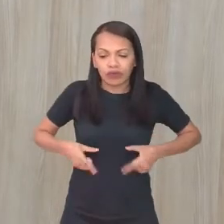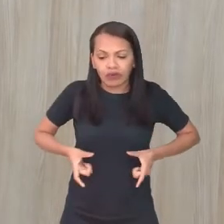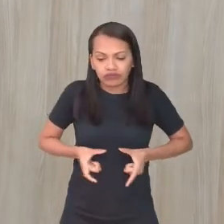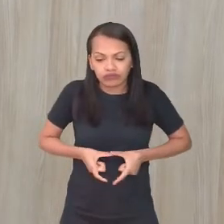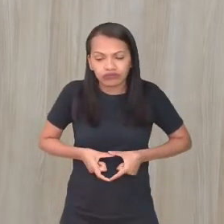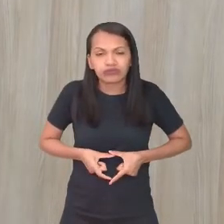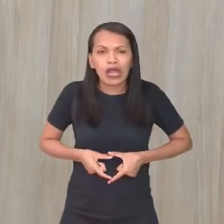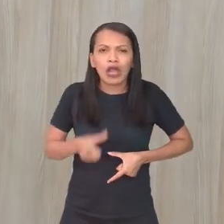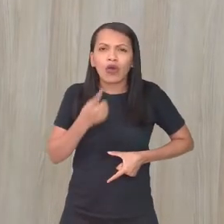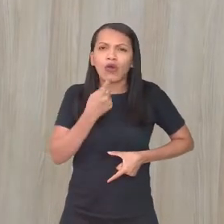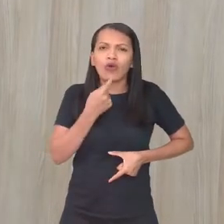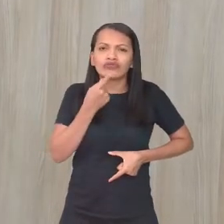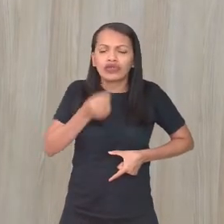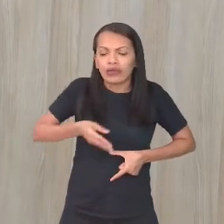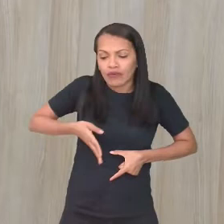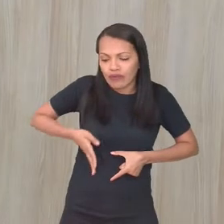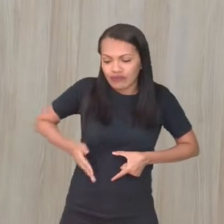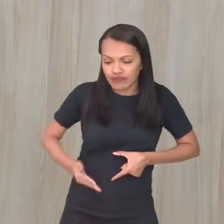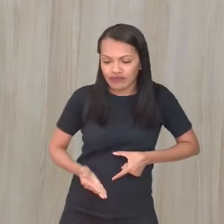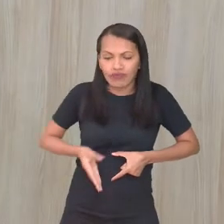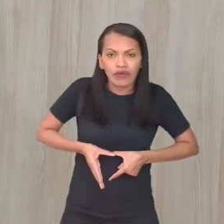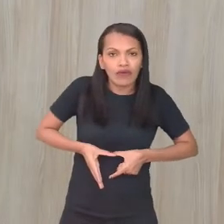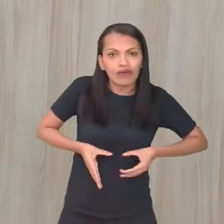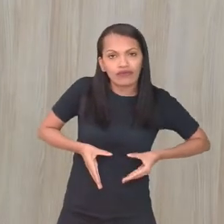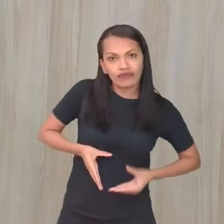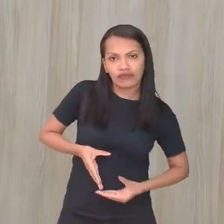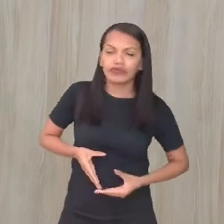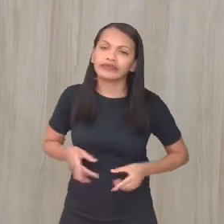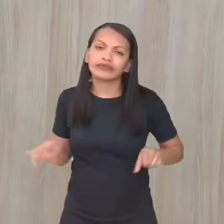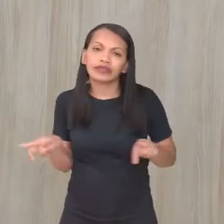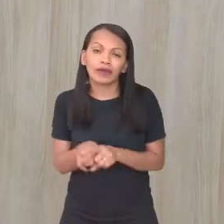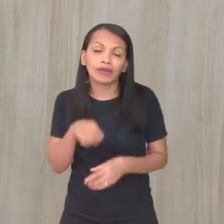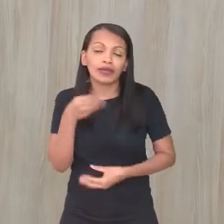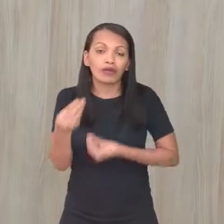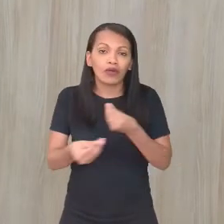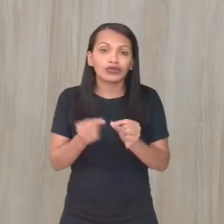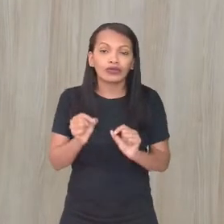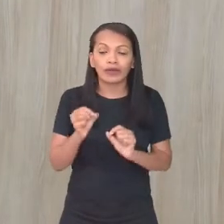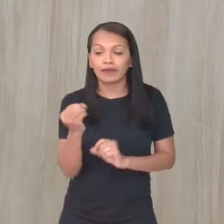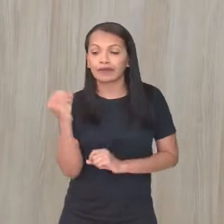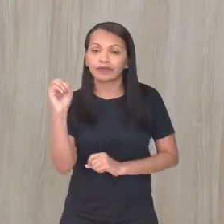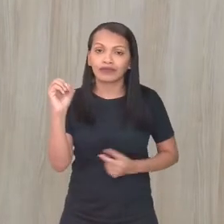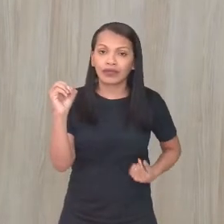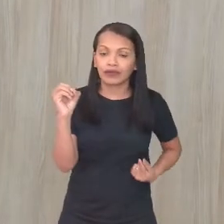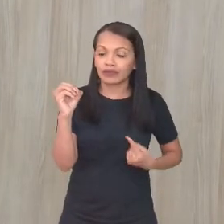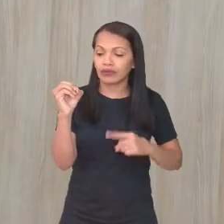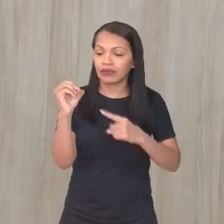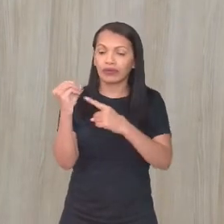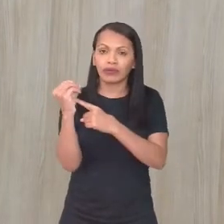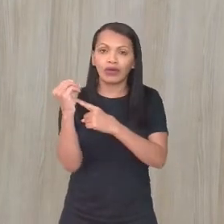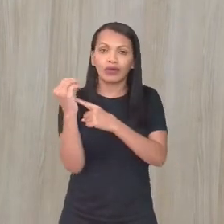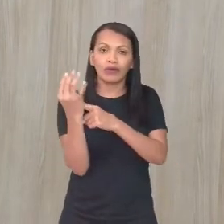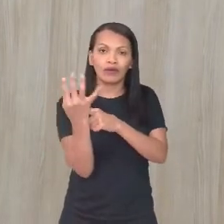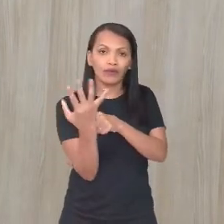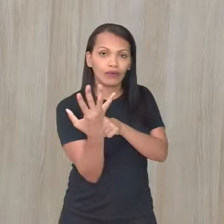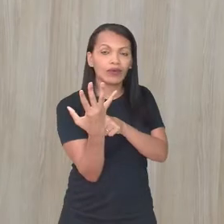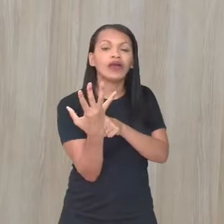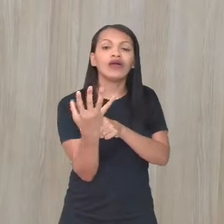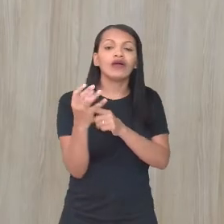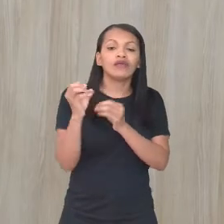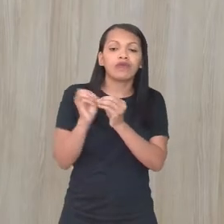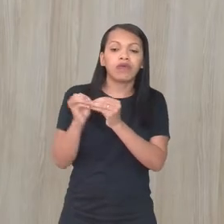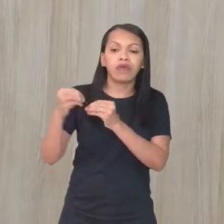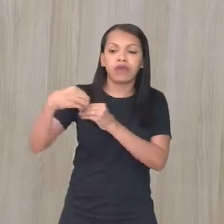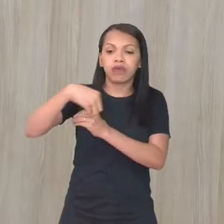óvulo, por esses gametas tão importantes, mas também, quando fecundado, se fecundado esse óvulo, ele vai gerar uma